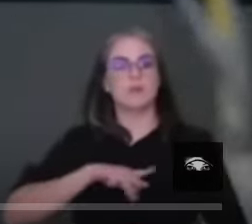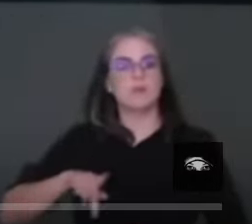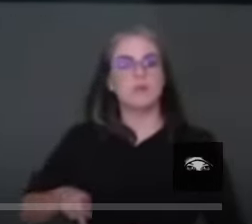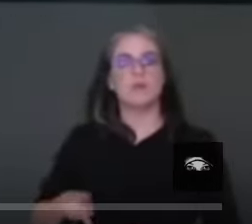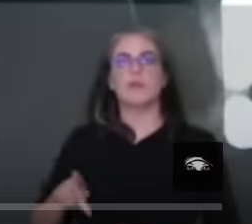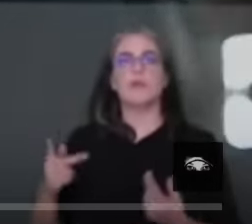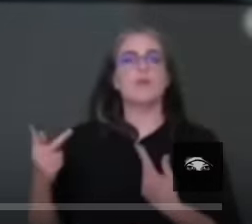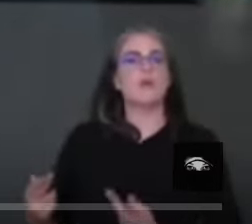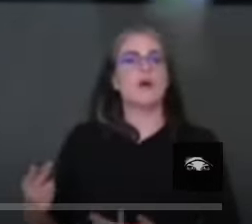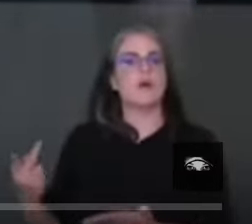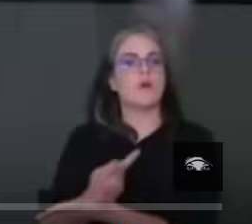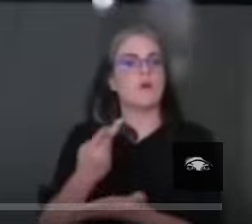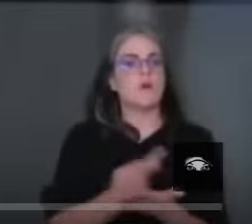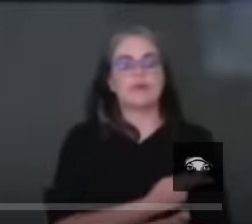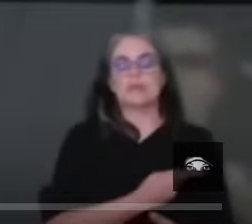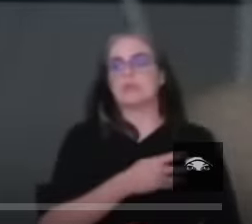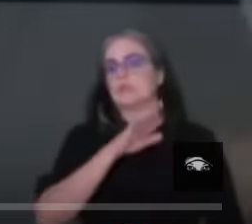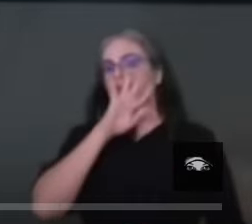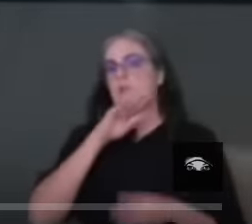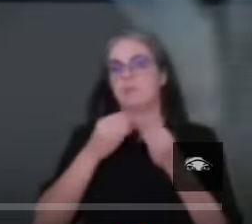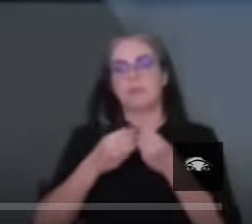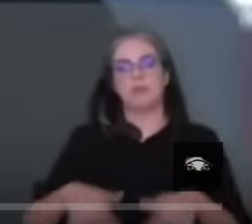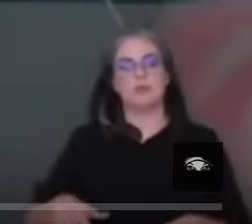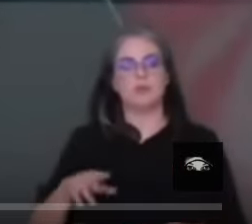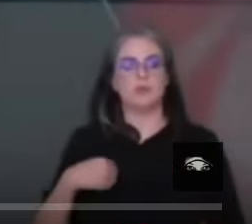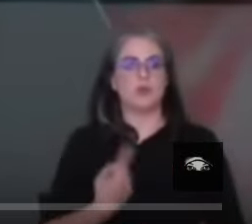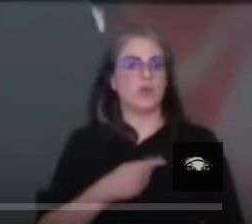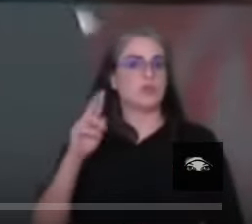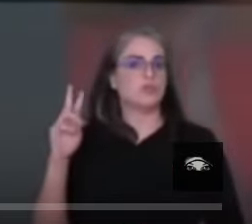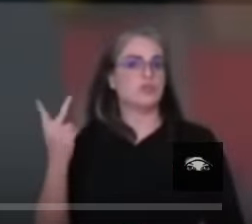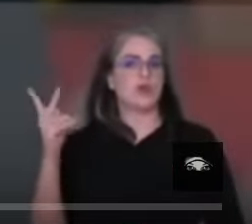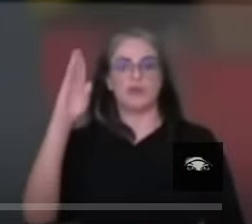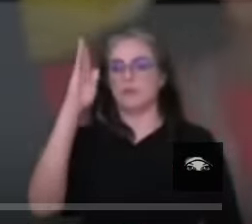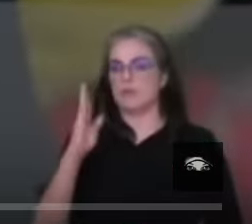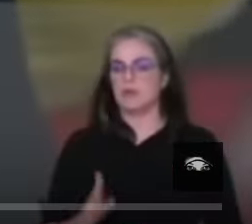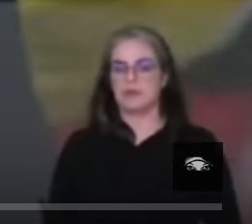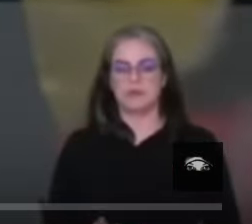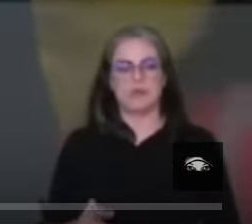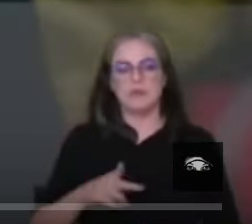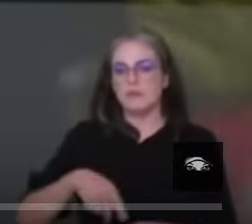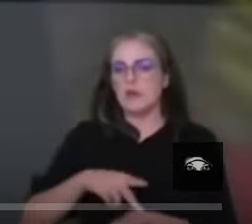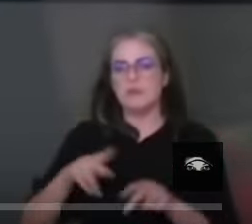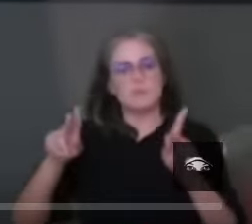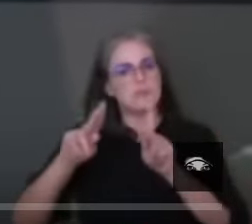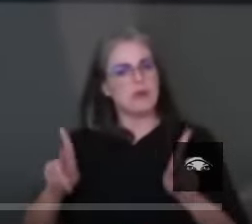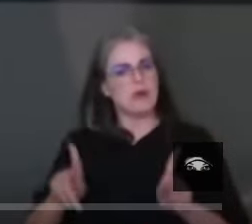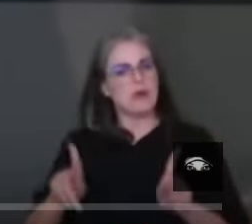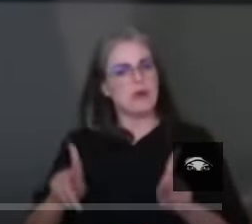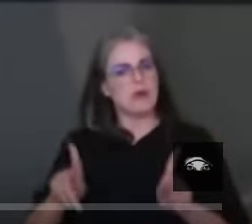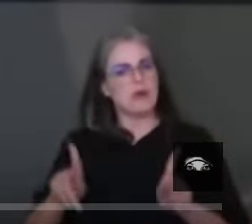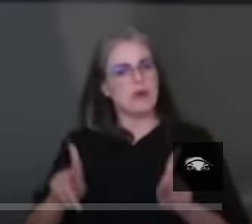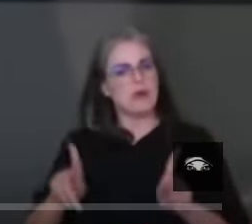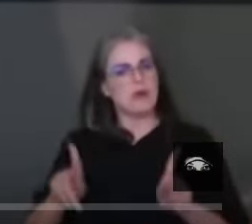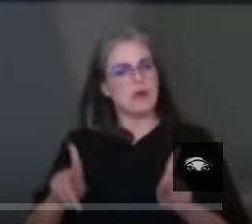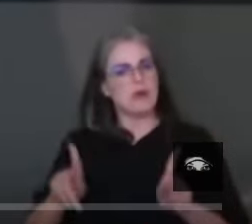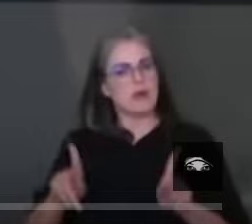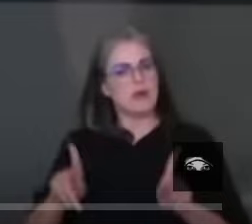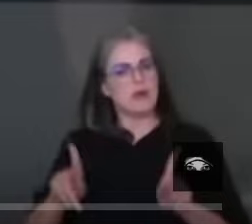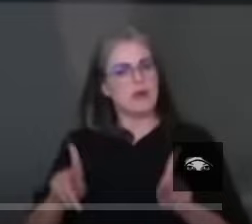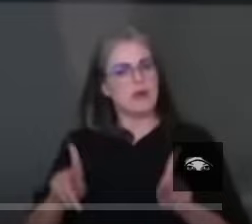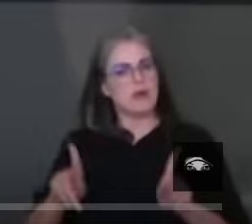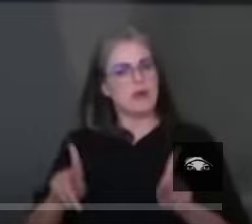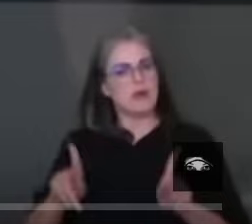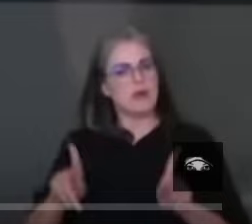forte a toda a história nossa do Brasil, um país ordeiro, um país de paz, mas acima de tudo um país... Aí você